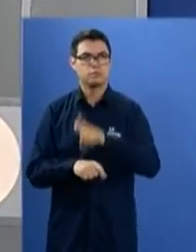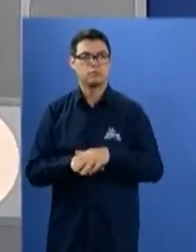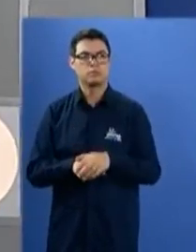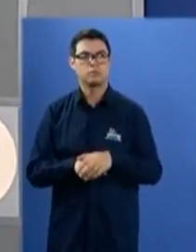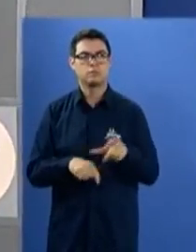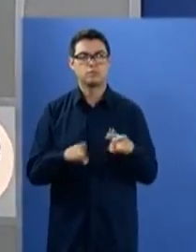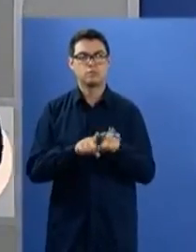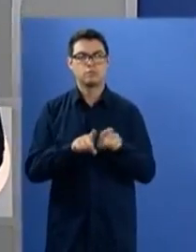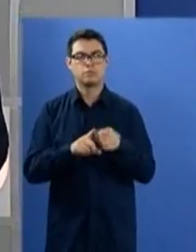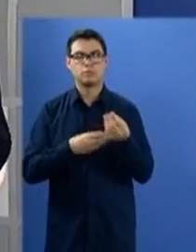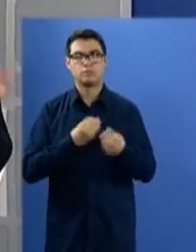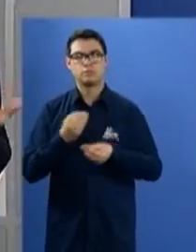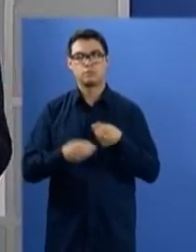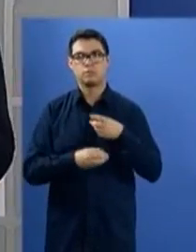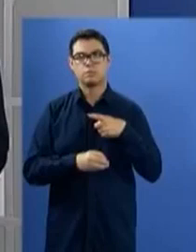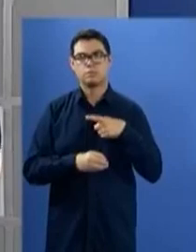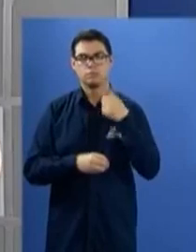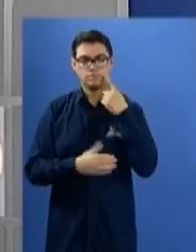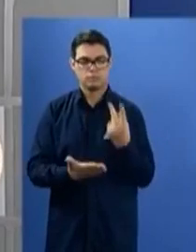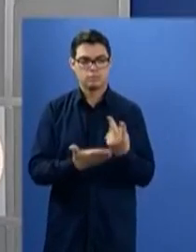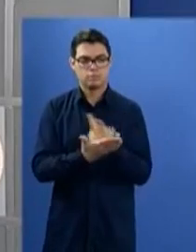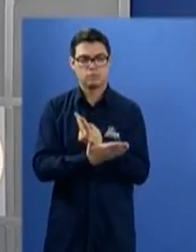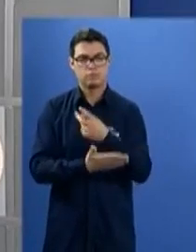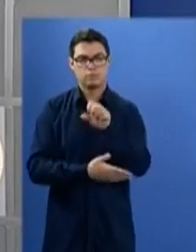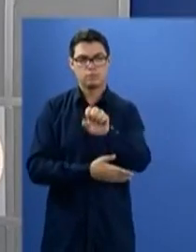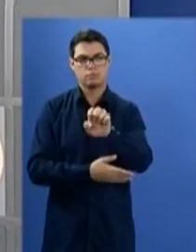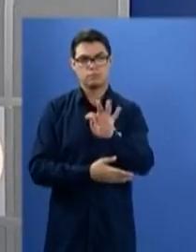um menor índice de erros de setup,